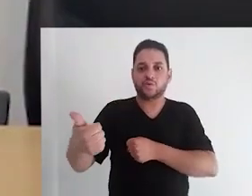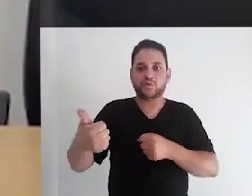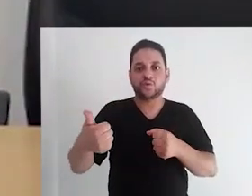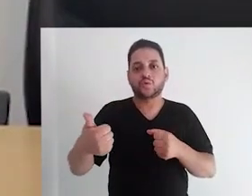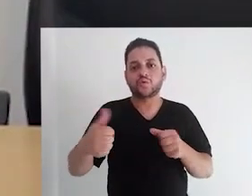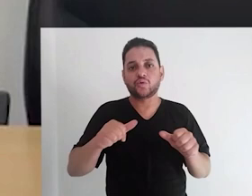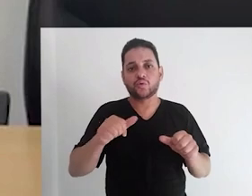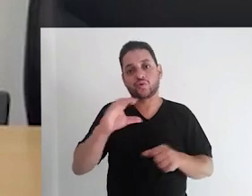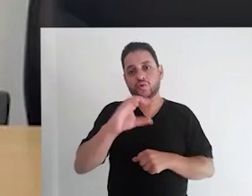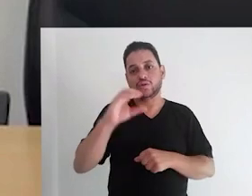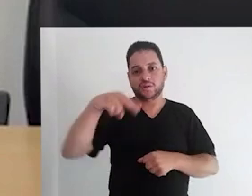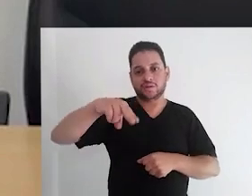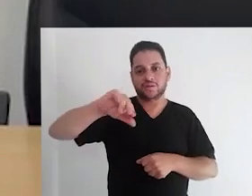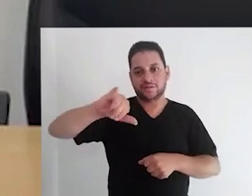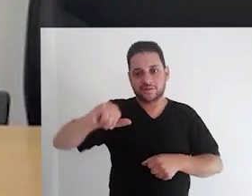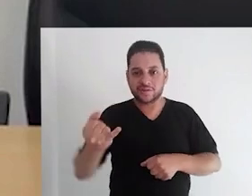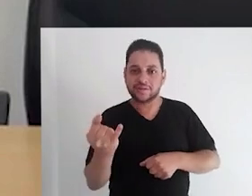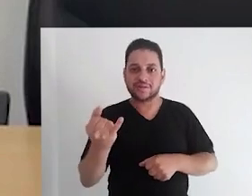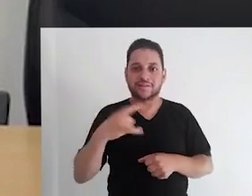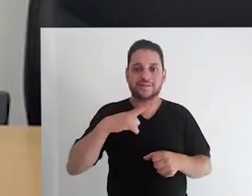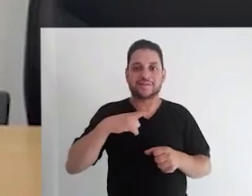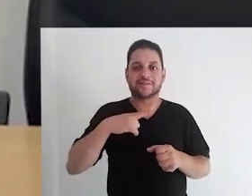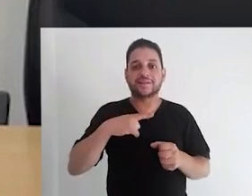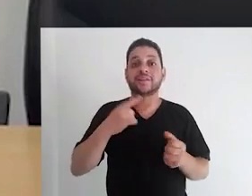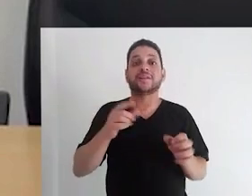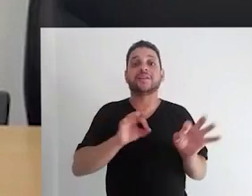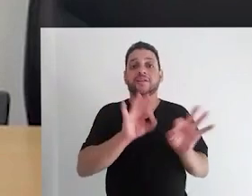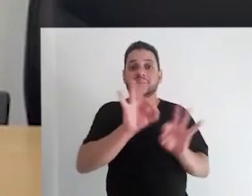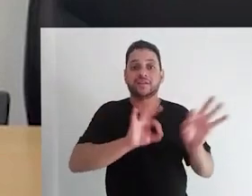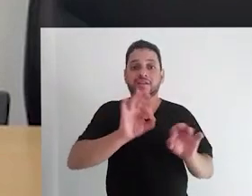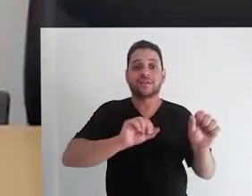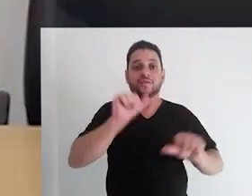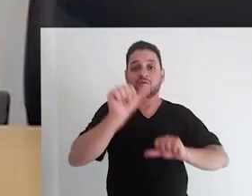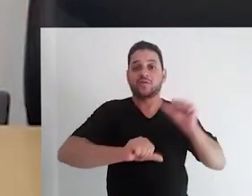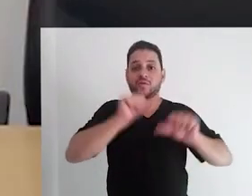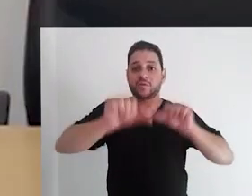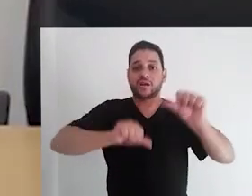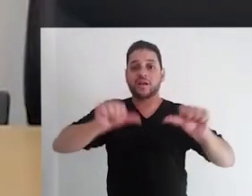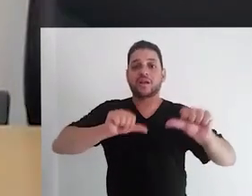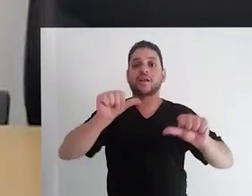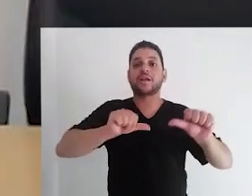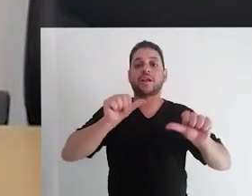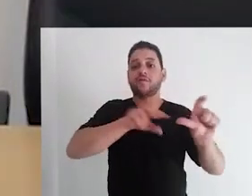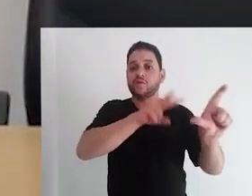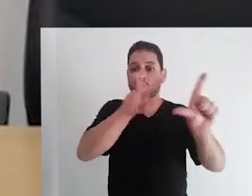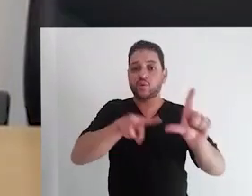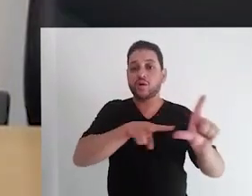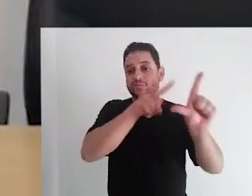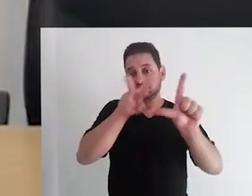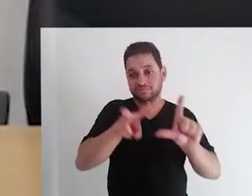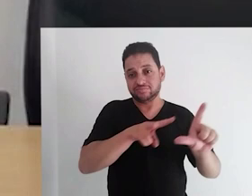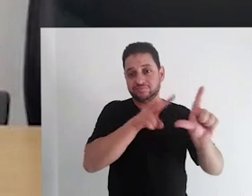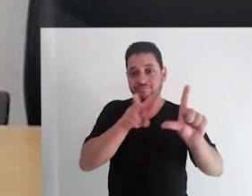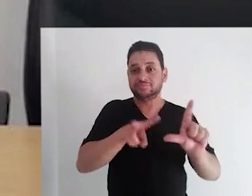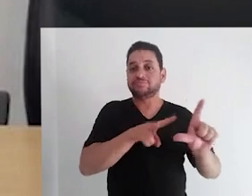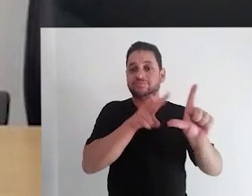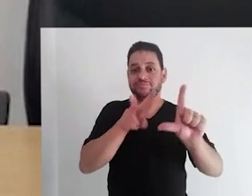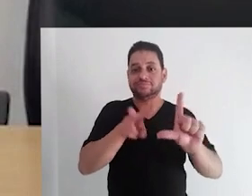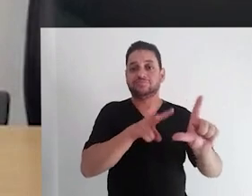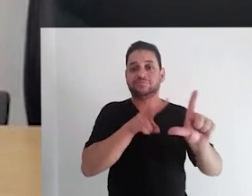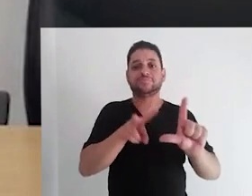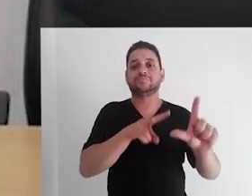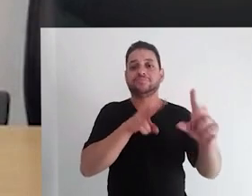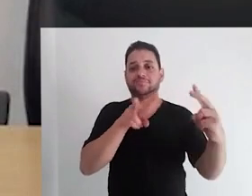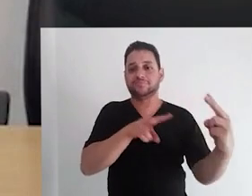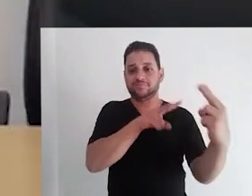de Justiça, houve a previsão de conversão de varas físicas em varas virtuais, visando a um propósito muito nobre, que é